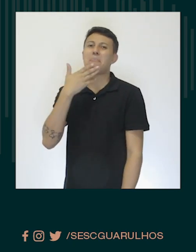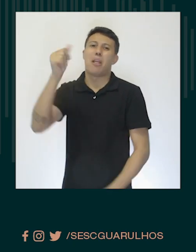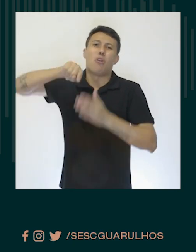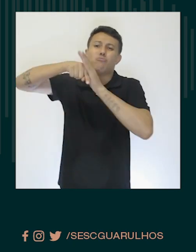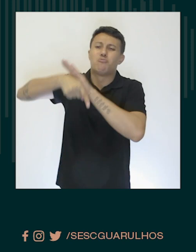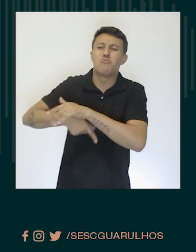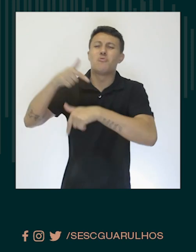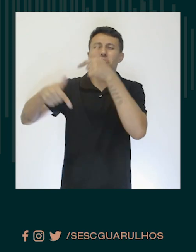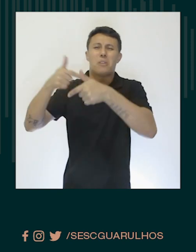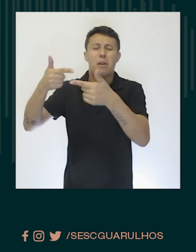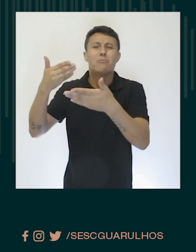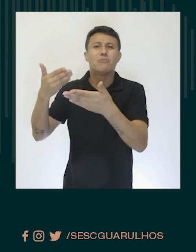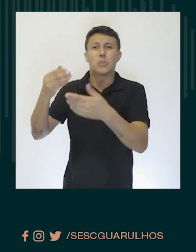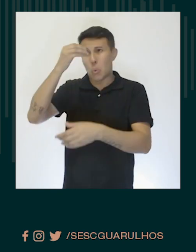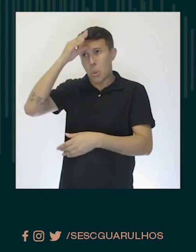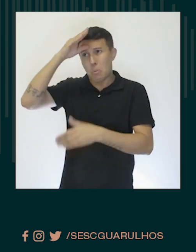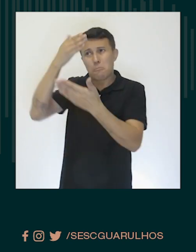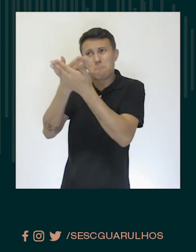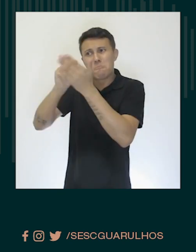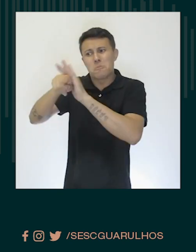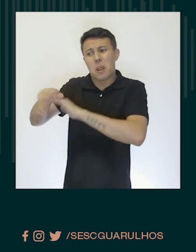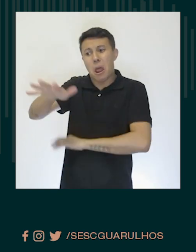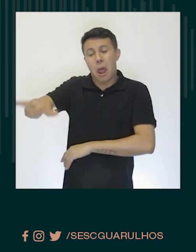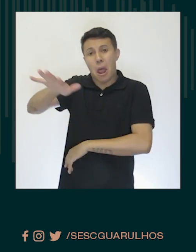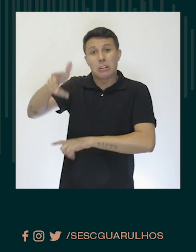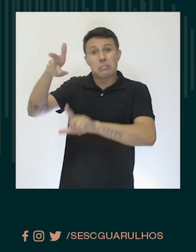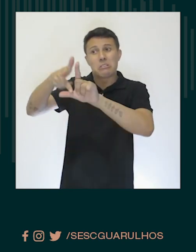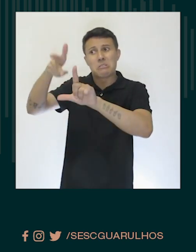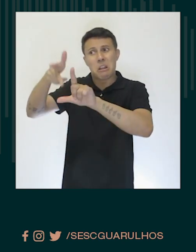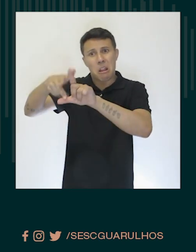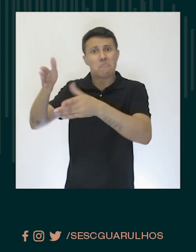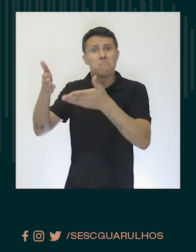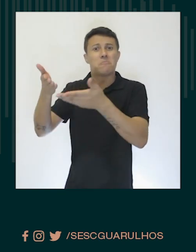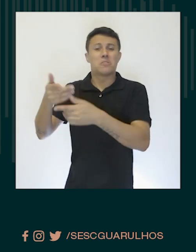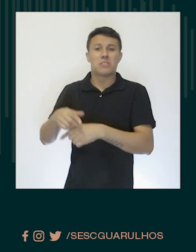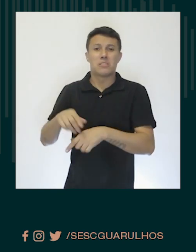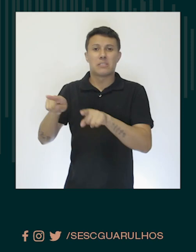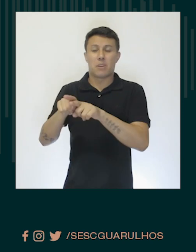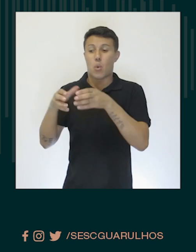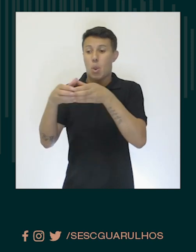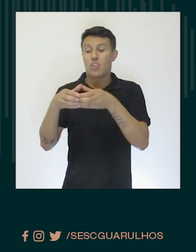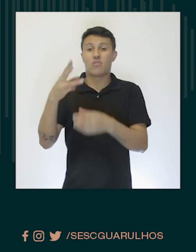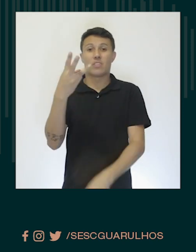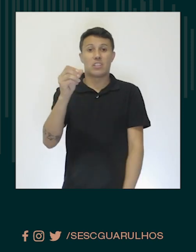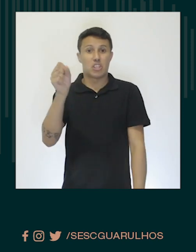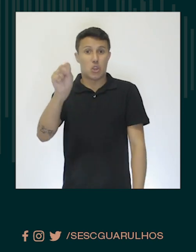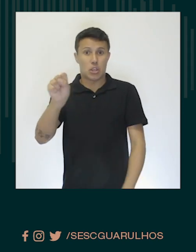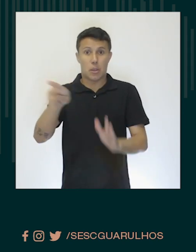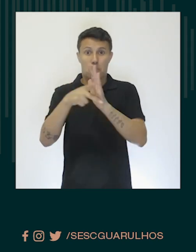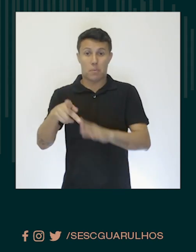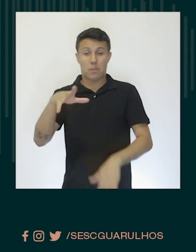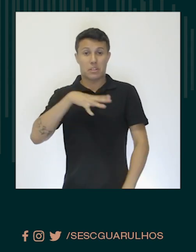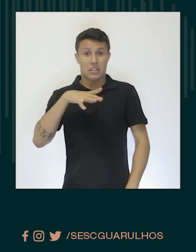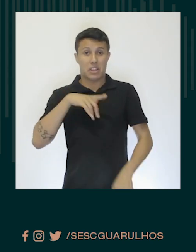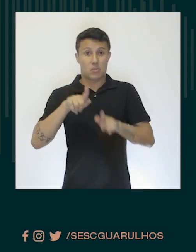melhor o trabalho dele e aprofundar esse conhecimento sobre o trabalho dele nessa live. O Coletivo 308, ele é com o coletivo